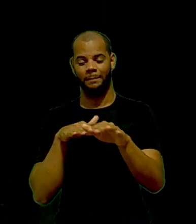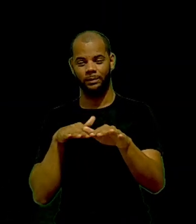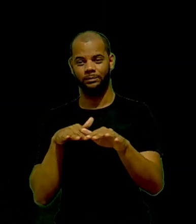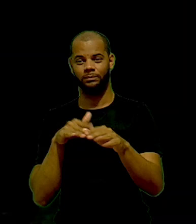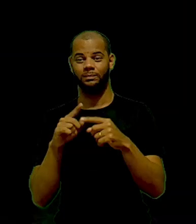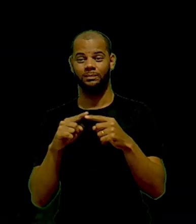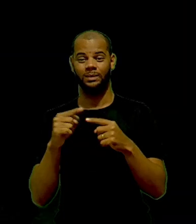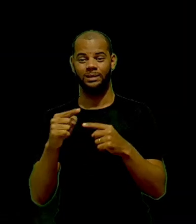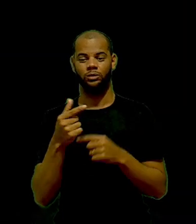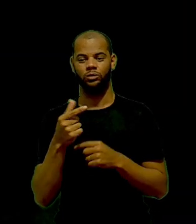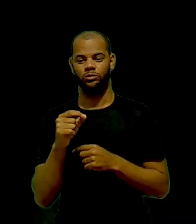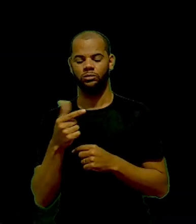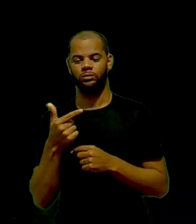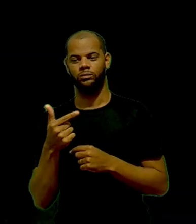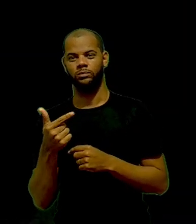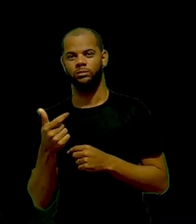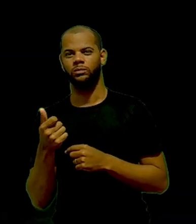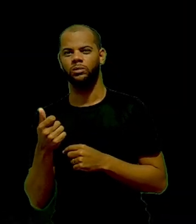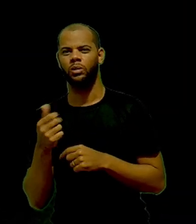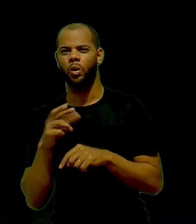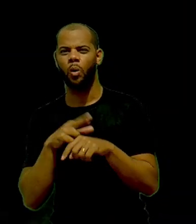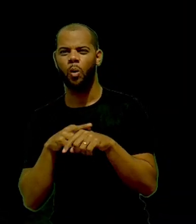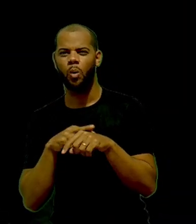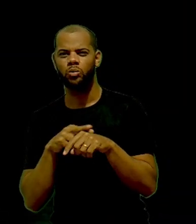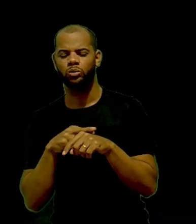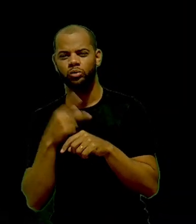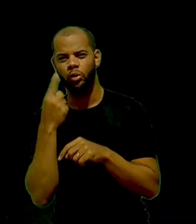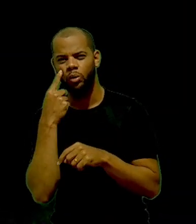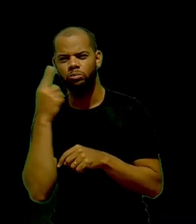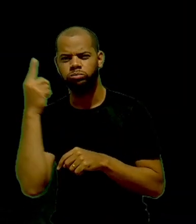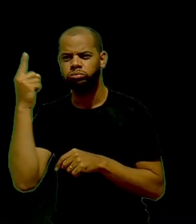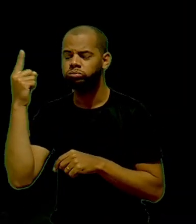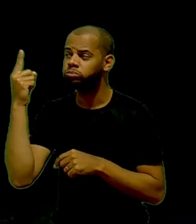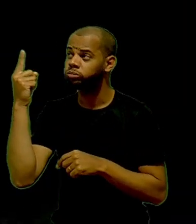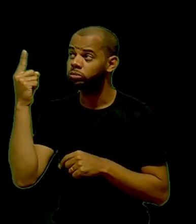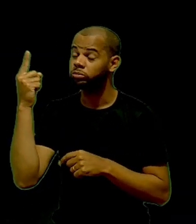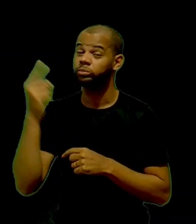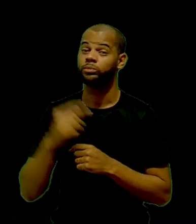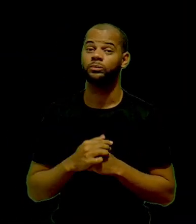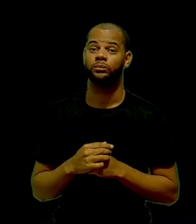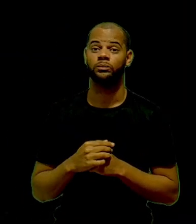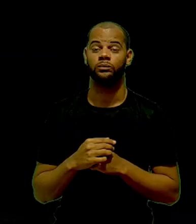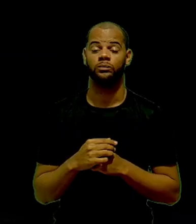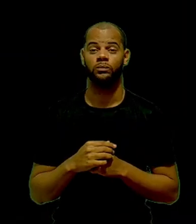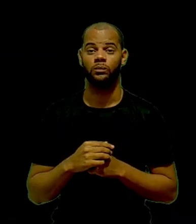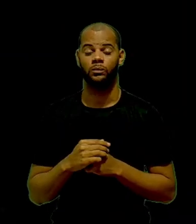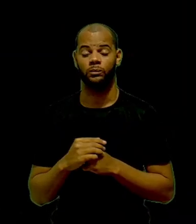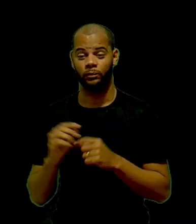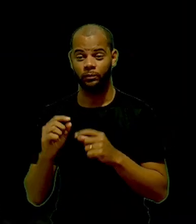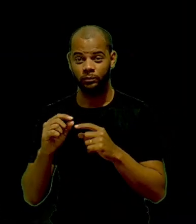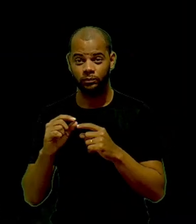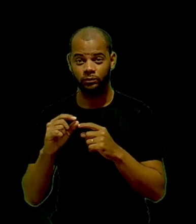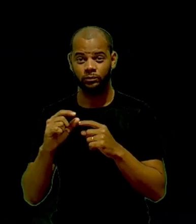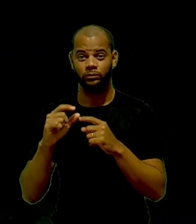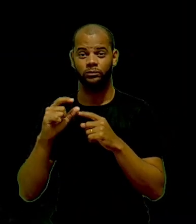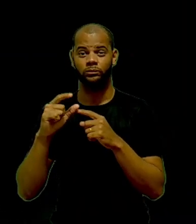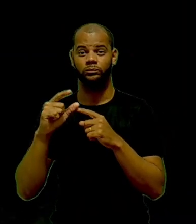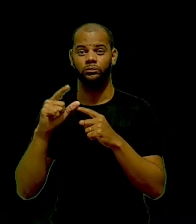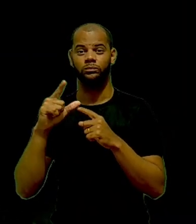2021, esse roxo aqui, não sei se ficou bem visível para vocês, começou a crescer e esse tipo